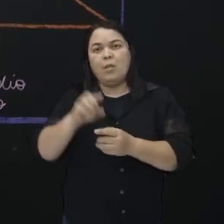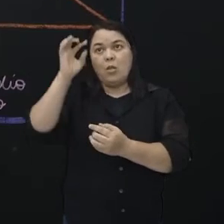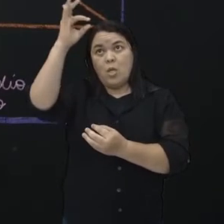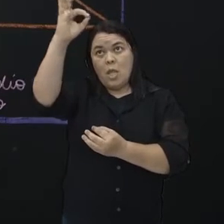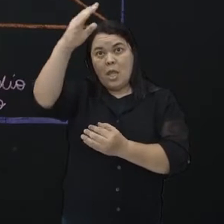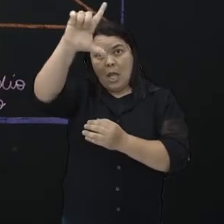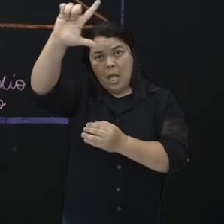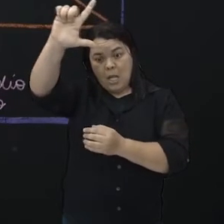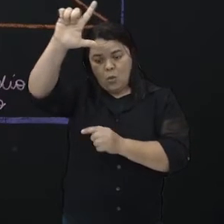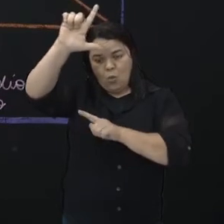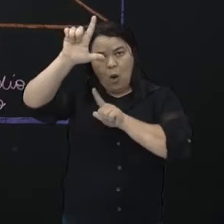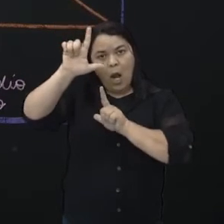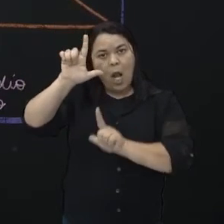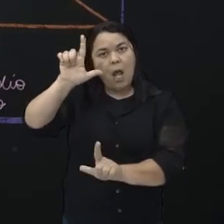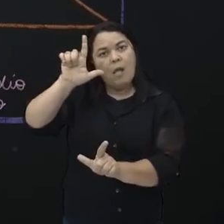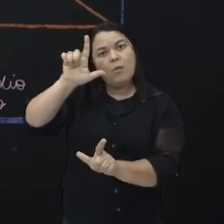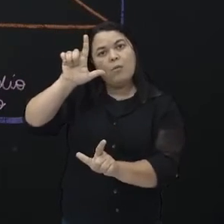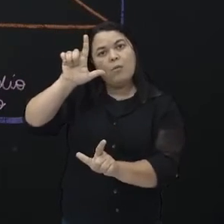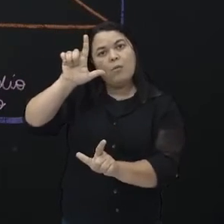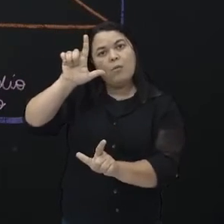triângulo, pois a mediatriz também, ela